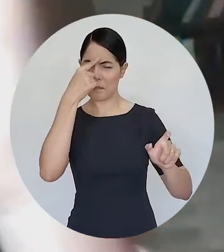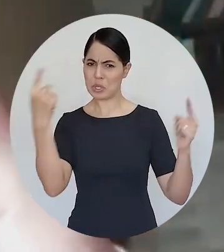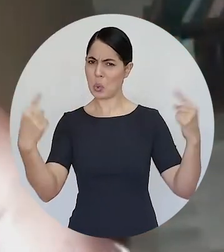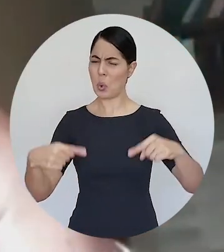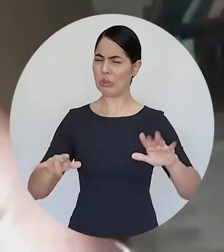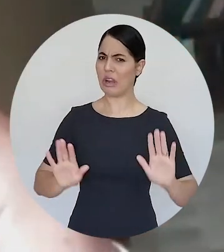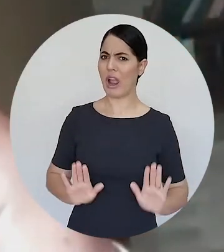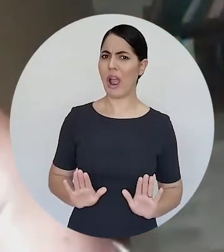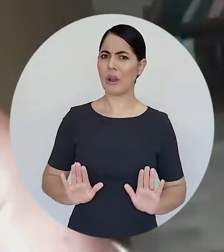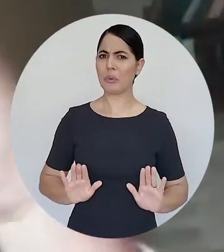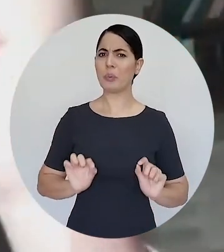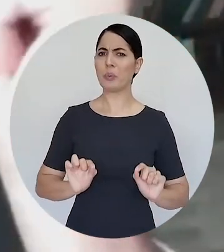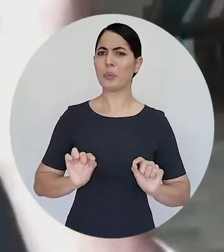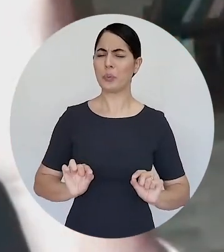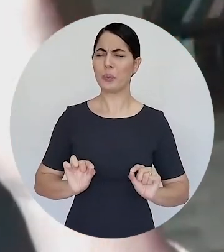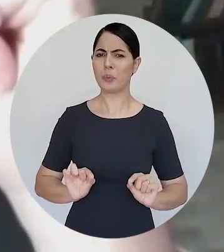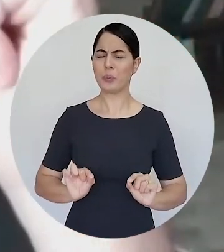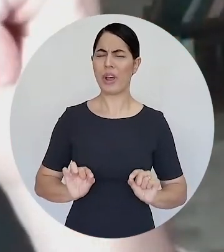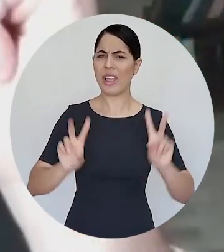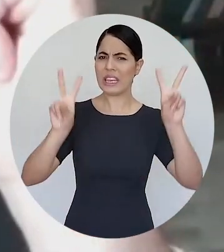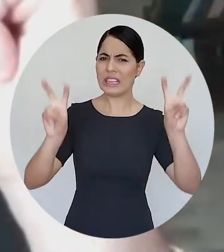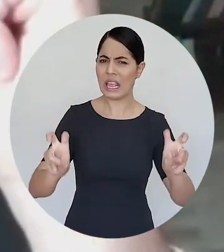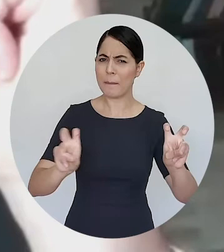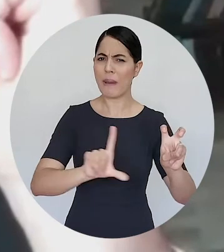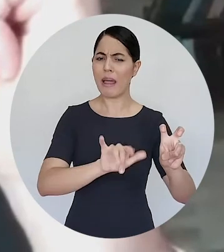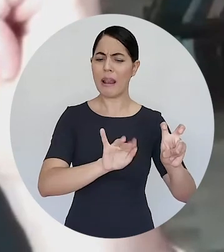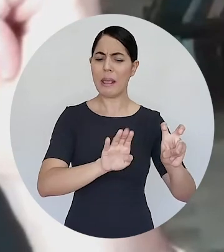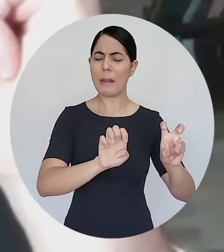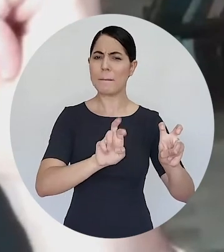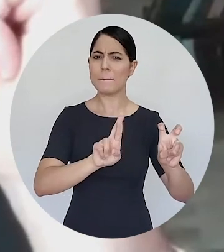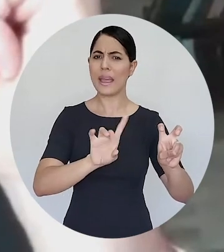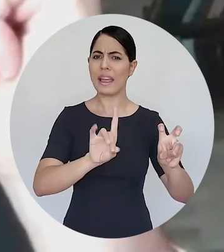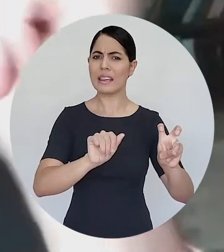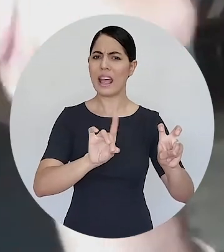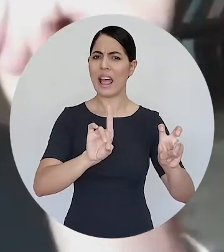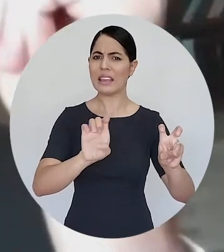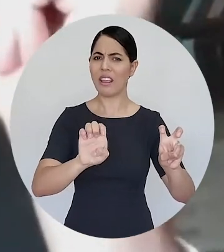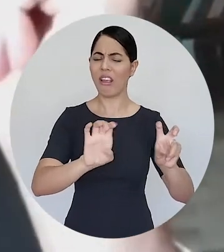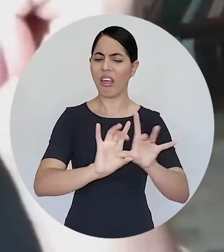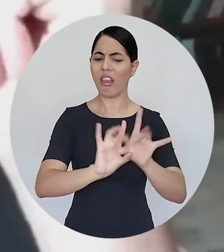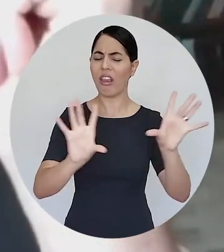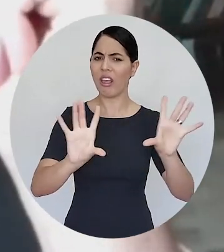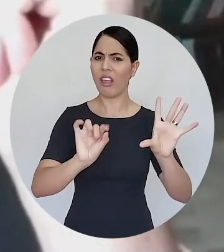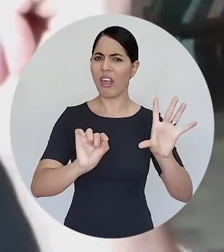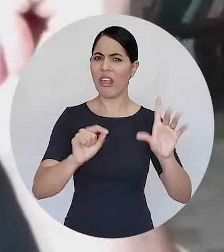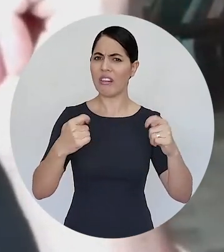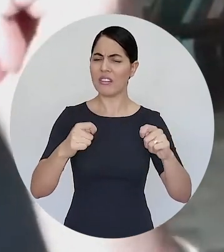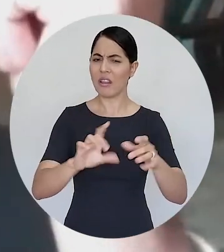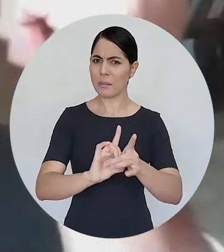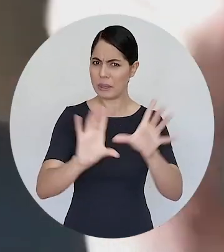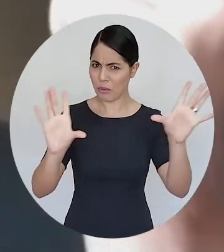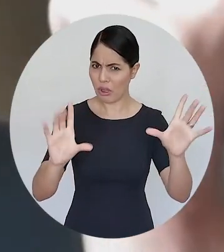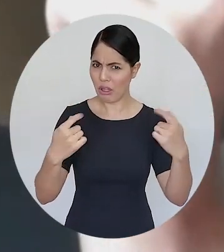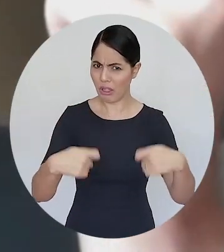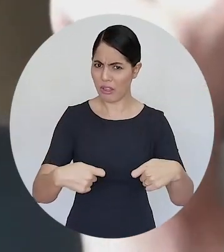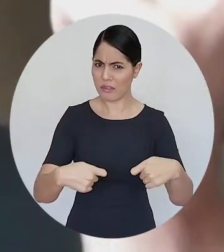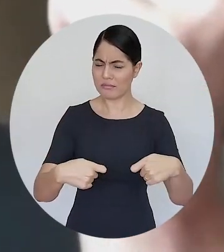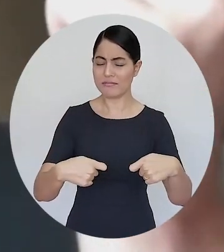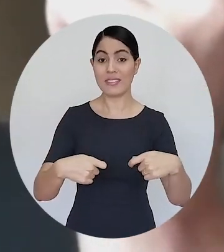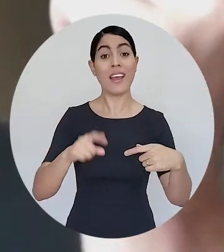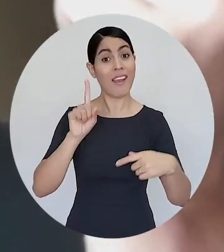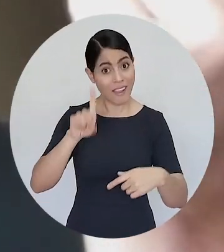muitos pensam, a liberdade, ela é pré-requisito para a